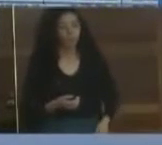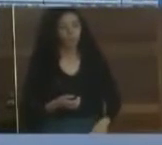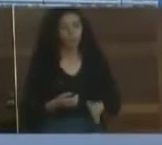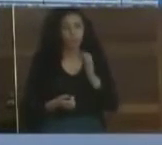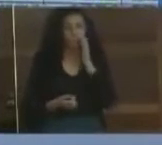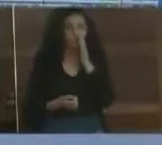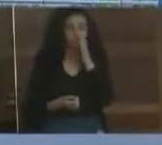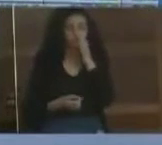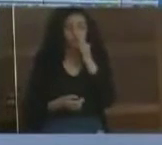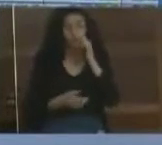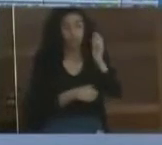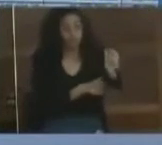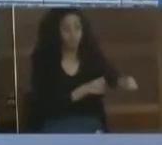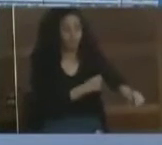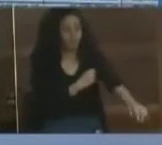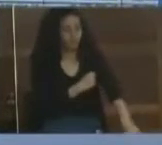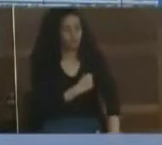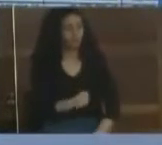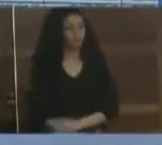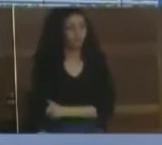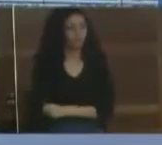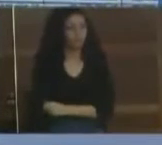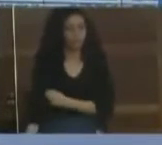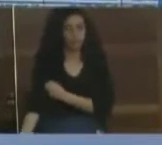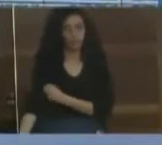quadrimestre uma angulação de